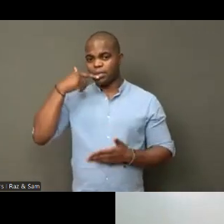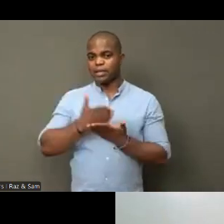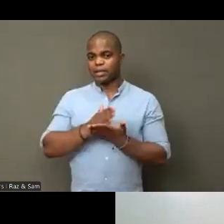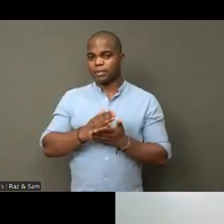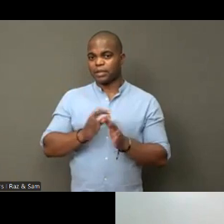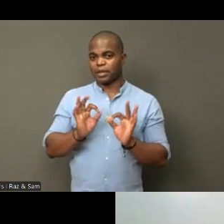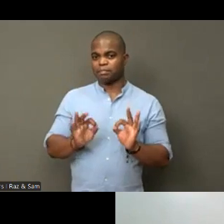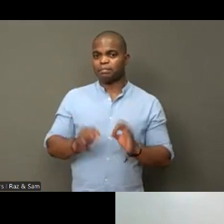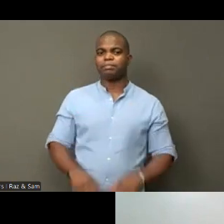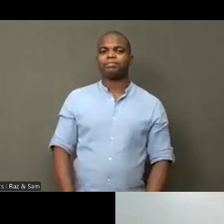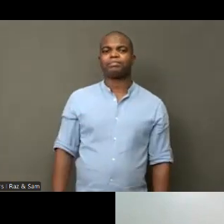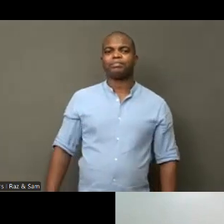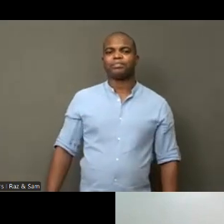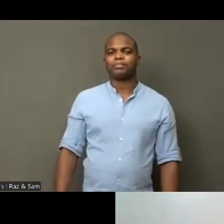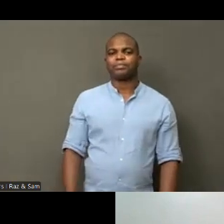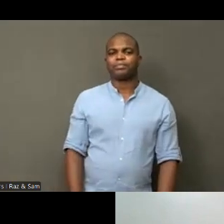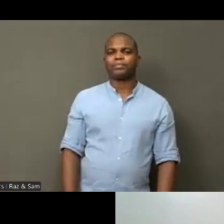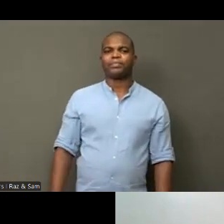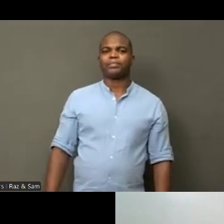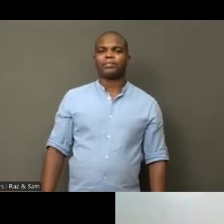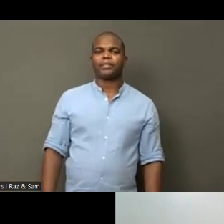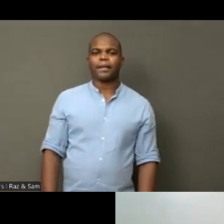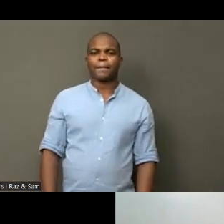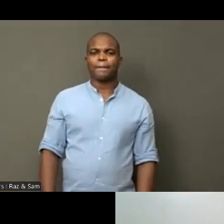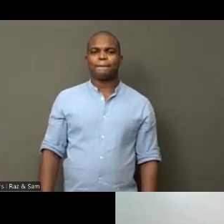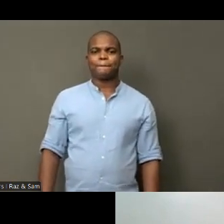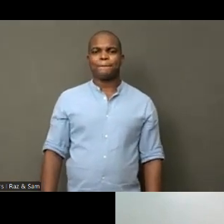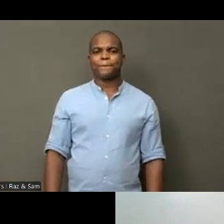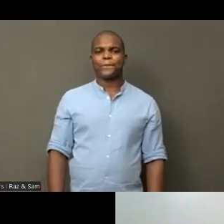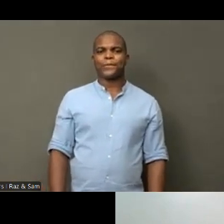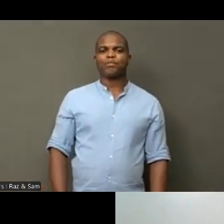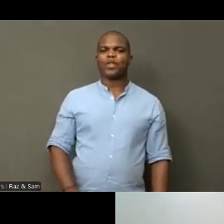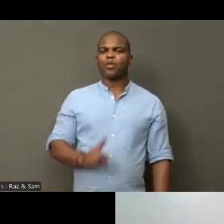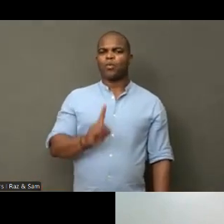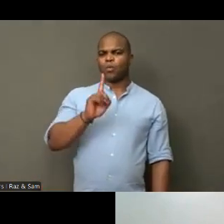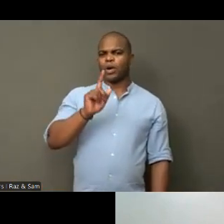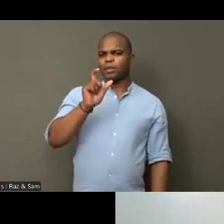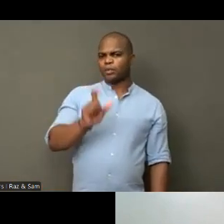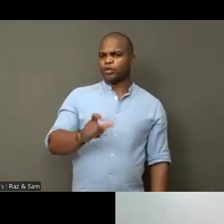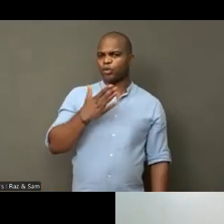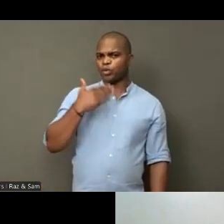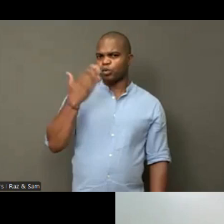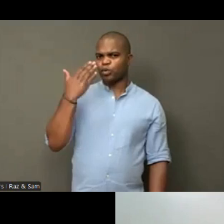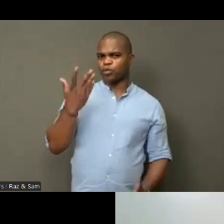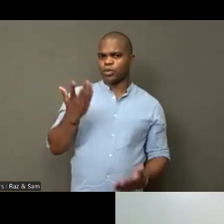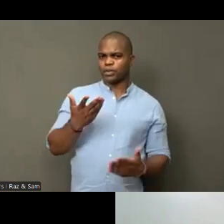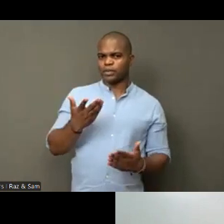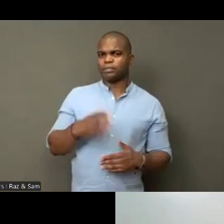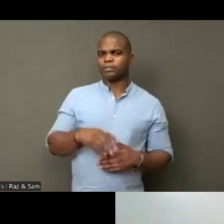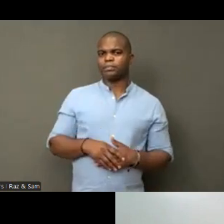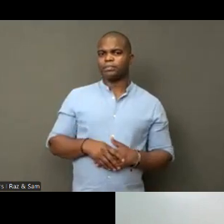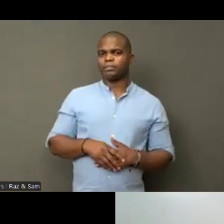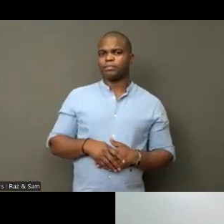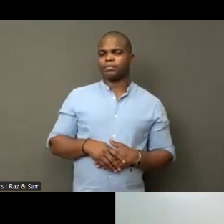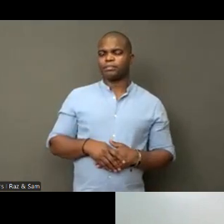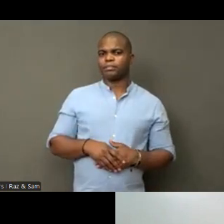Peço desculpas se eu não pronunciei o nome corretamente. Ela quer saber mais alguns